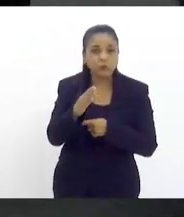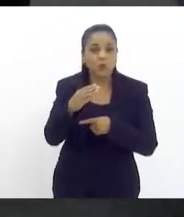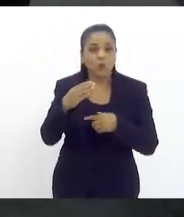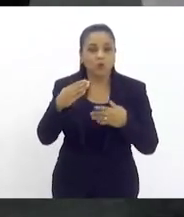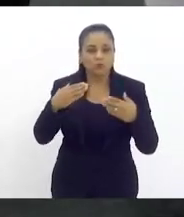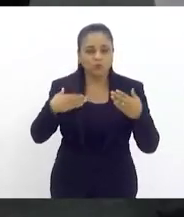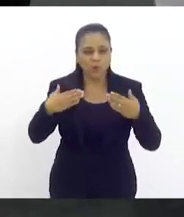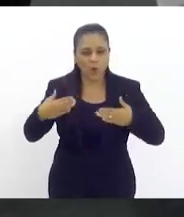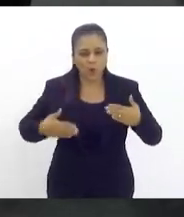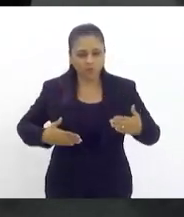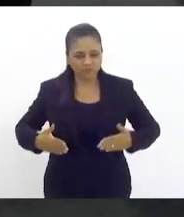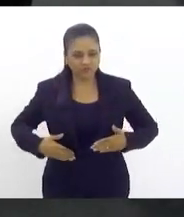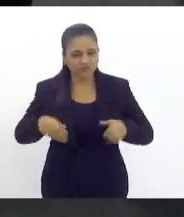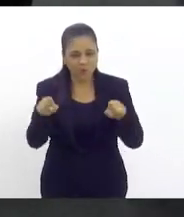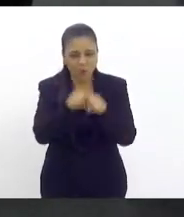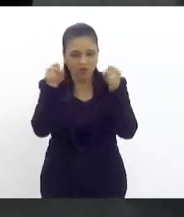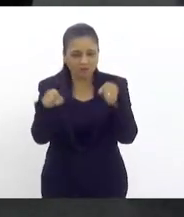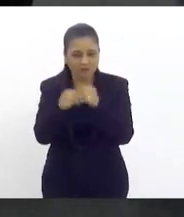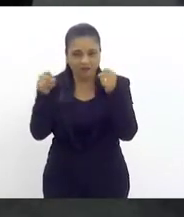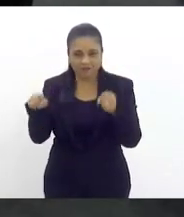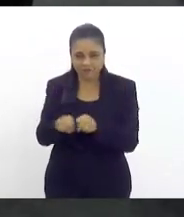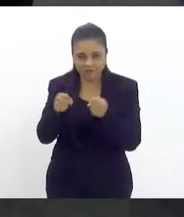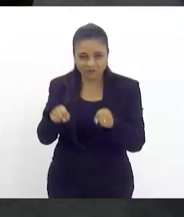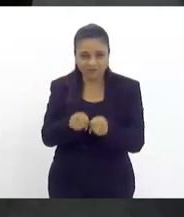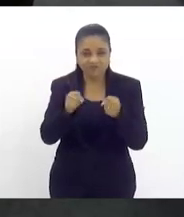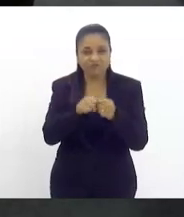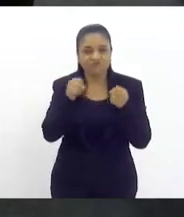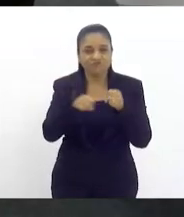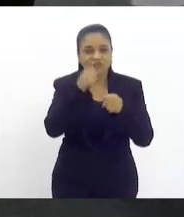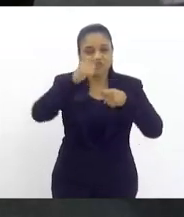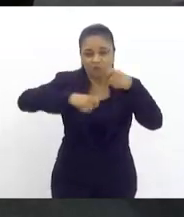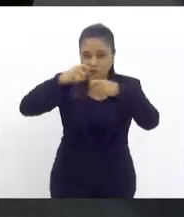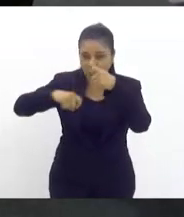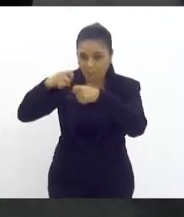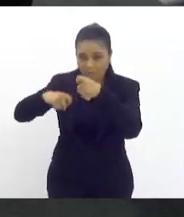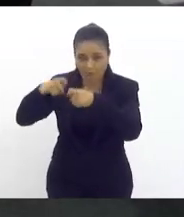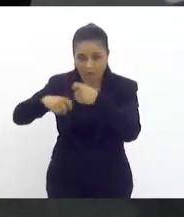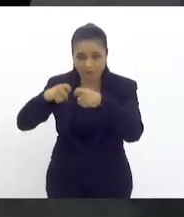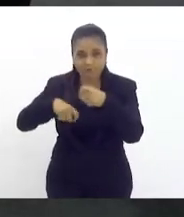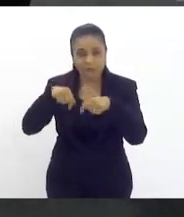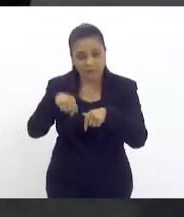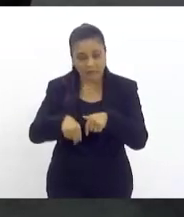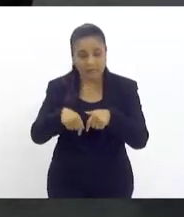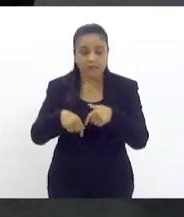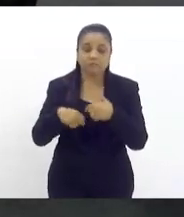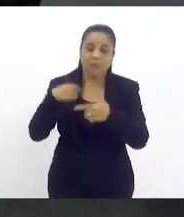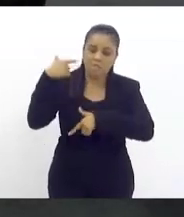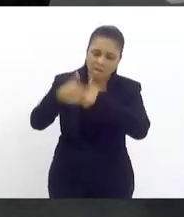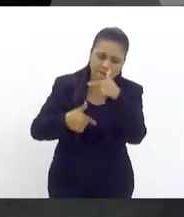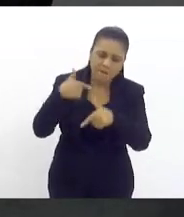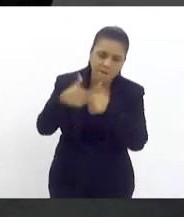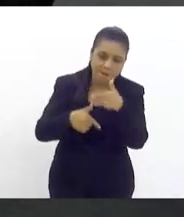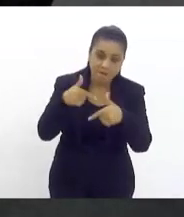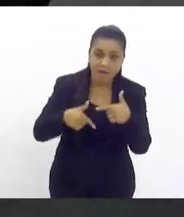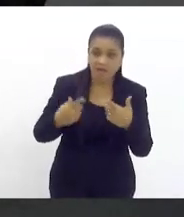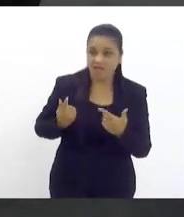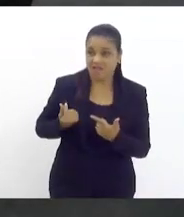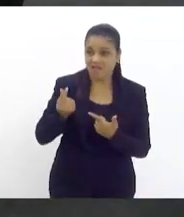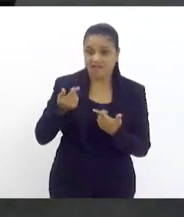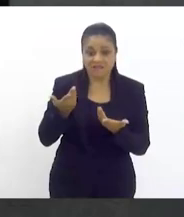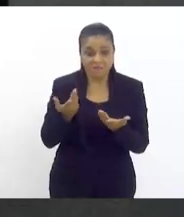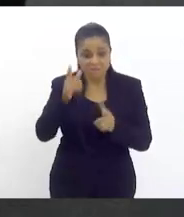vilipendiados, estuprados, violentados e vendidos para construir a riqueza de muitos brancos que hoje